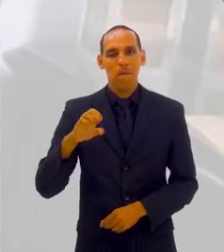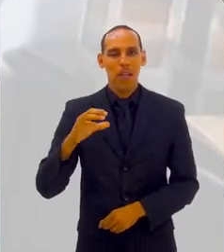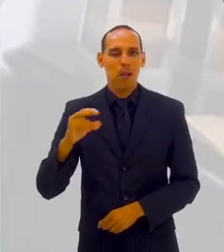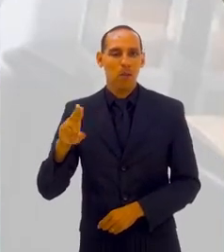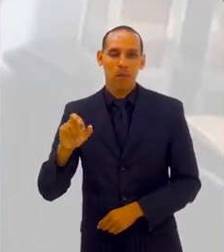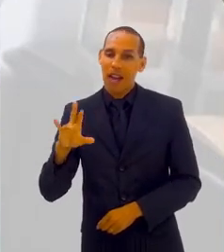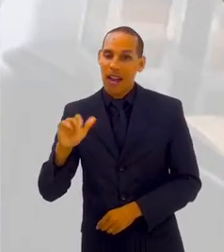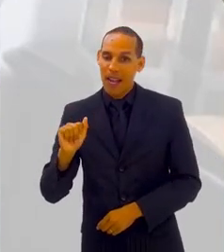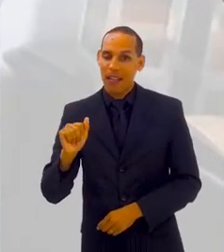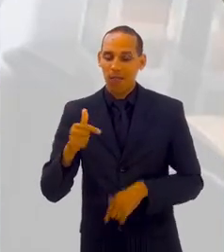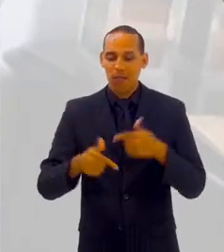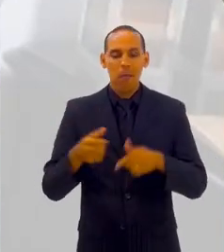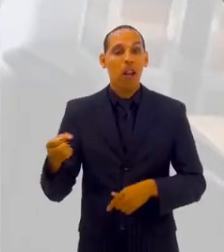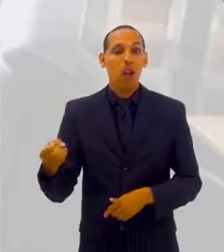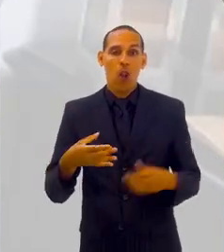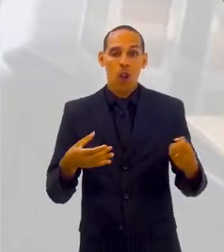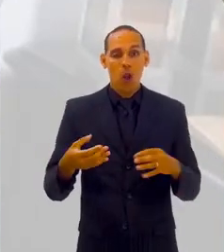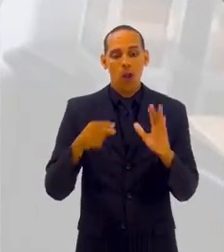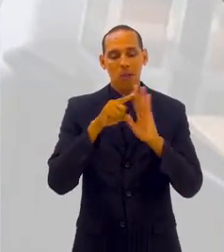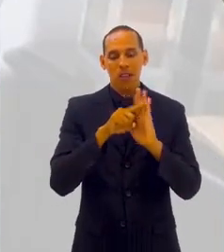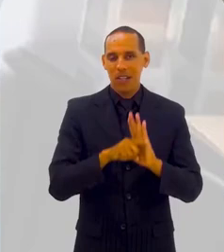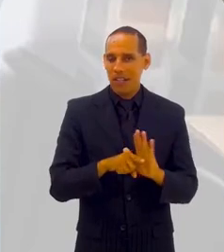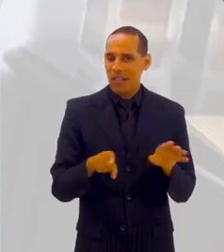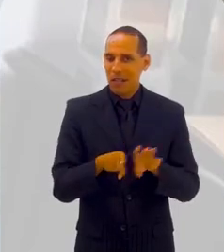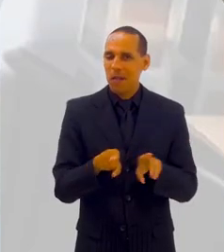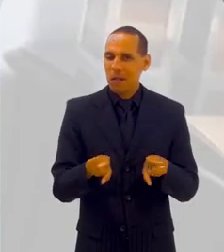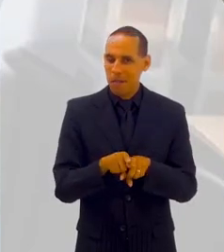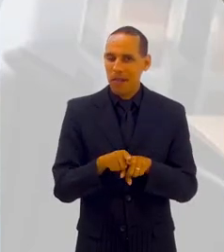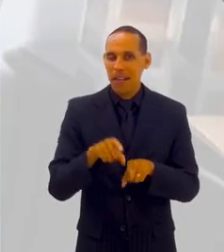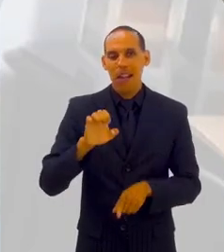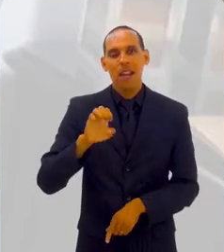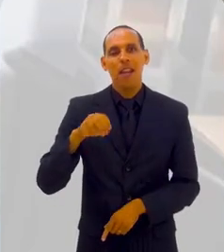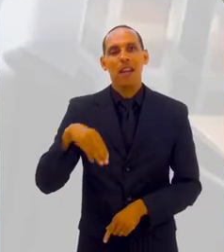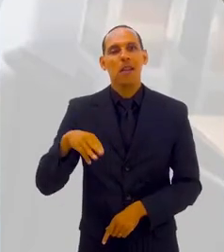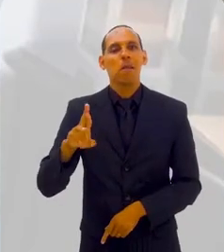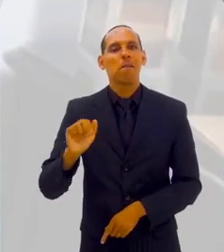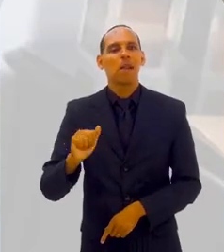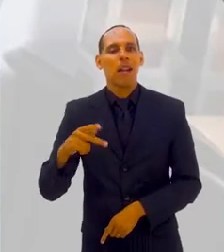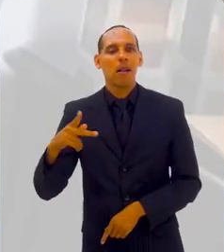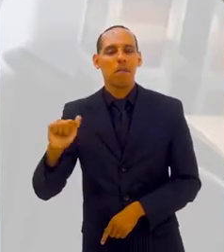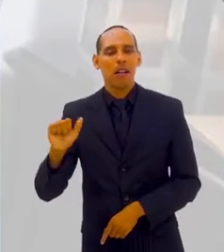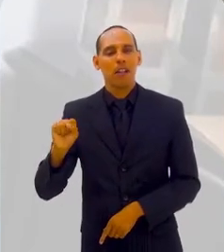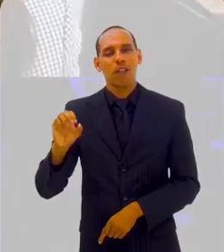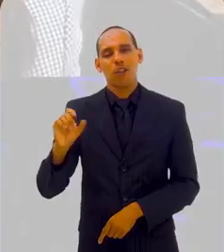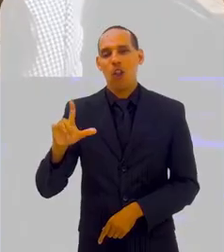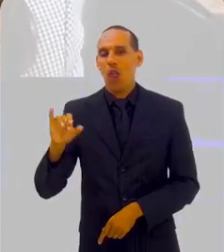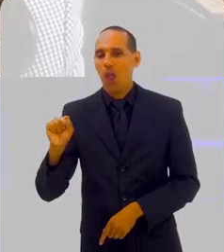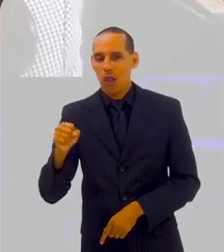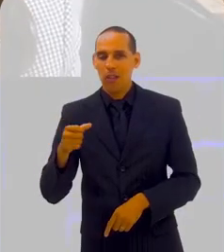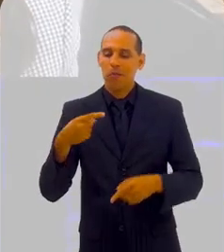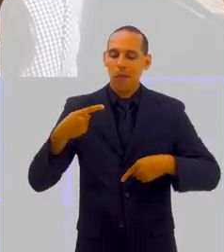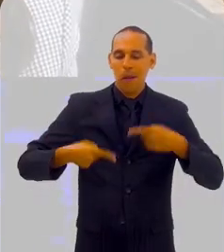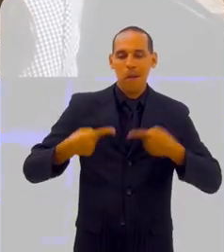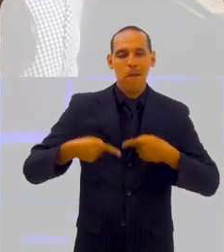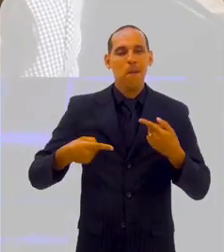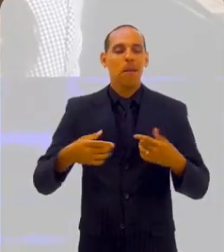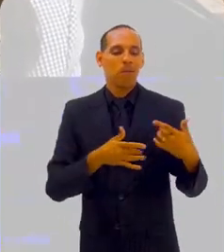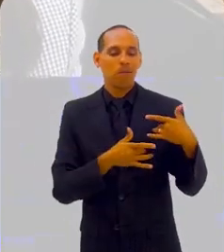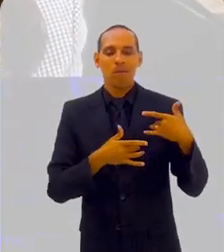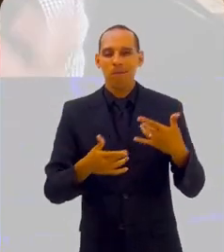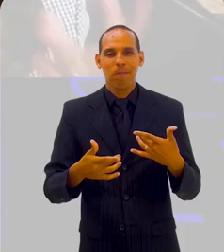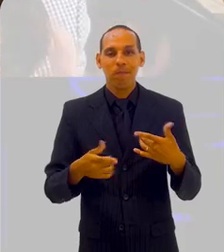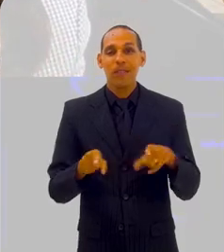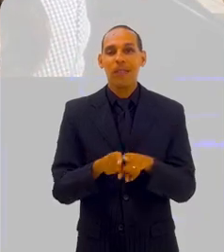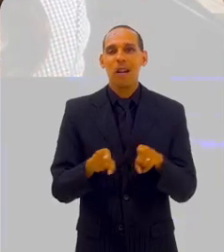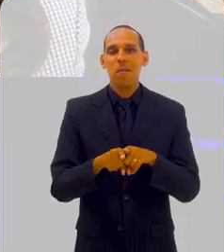e de outros trabalhos de inovação, de pesquisa, eu acho que a Embrapa Solos está à disposição para participar dessas discussões,